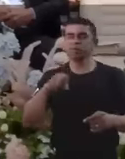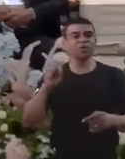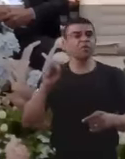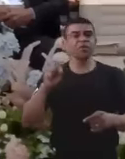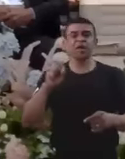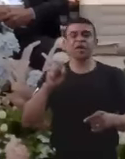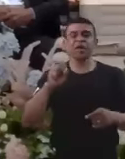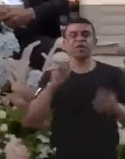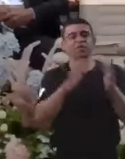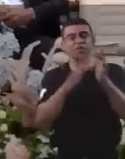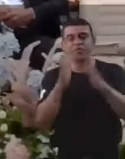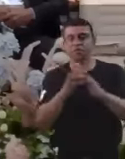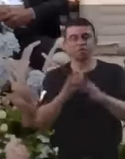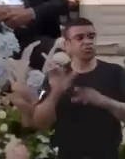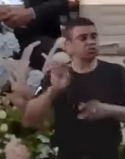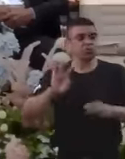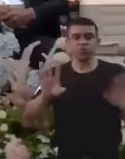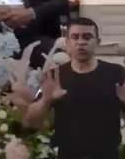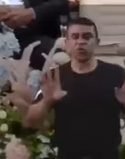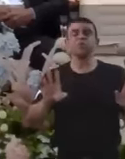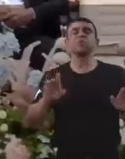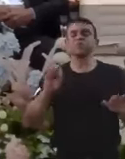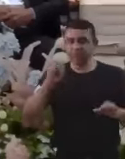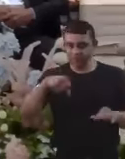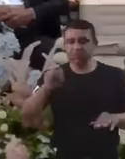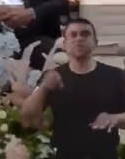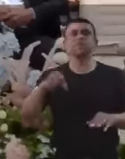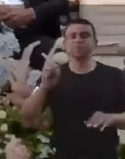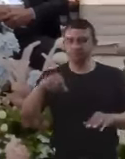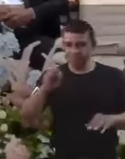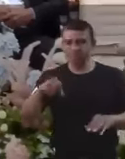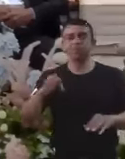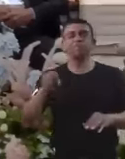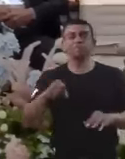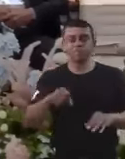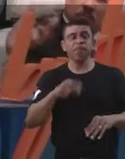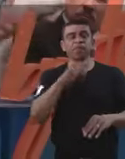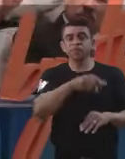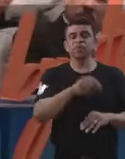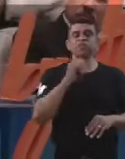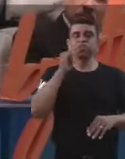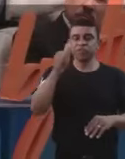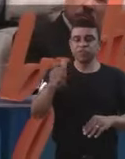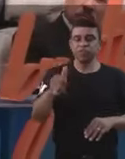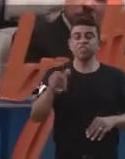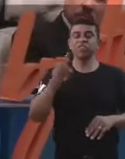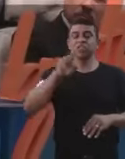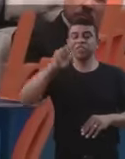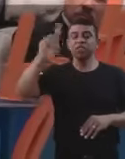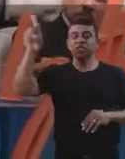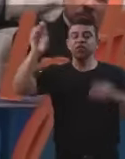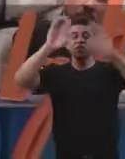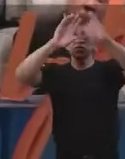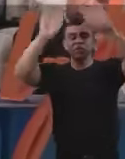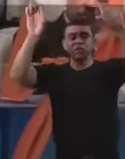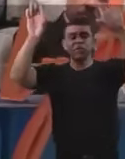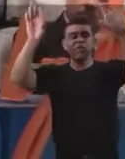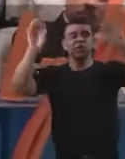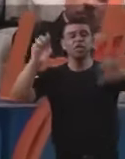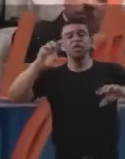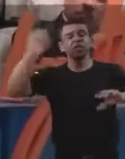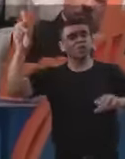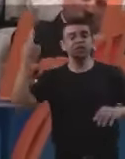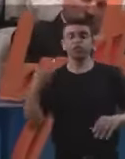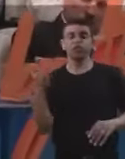nega a divindade de Cristo, nega que a Bíblia é a palavra de Deus, nega o alguém que só prega exclusivismo, é seita? E você